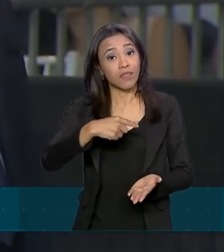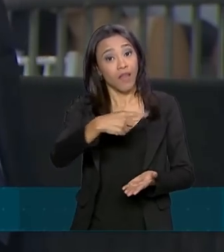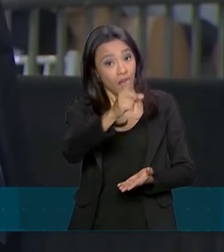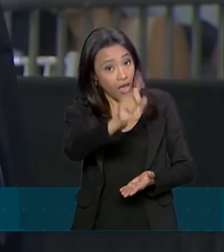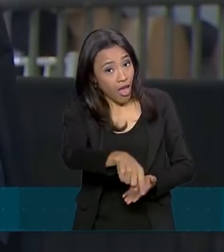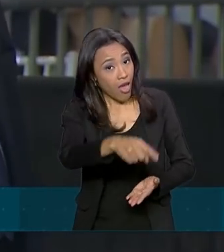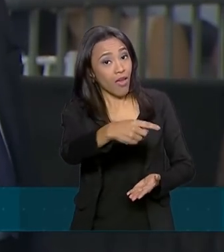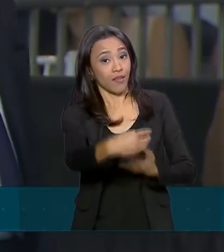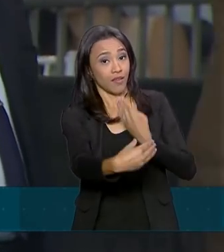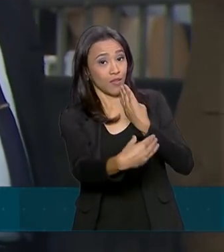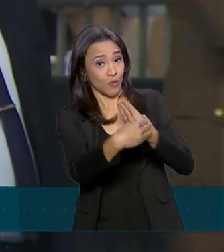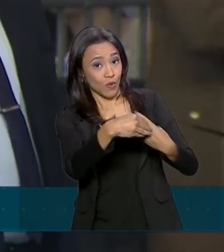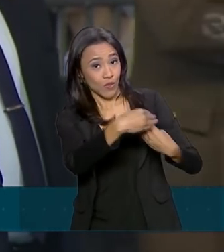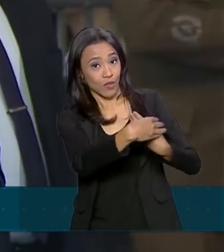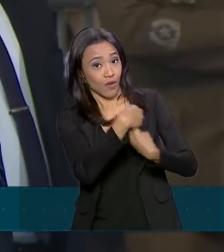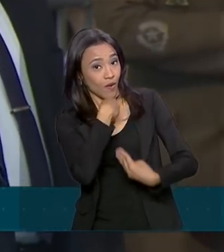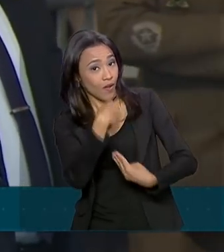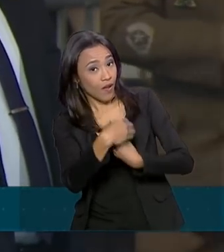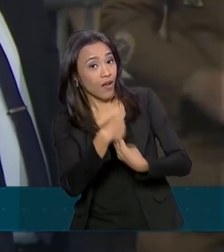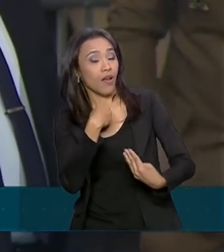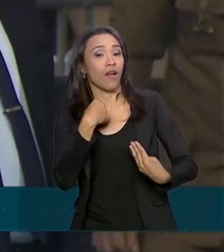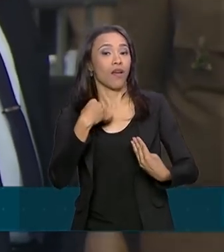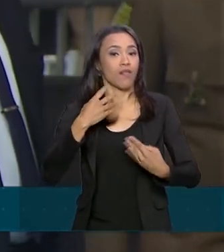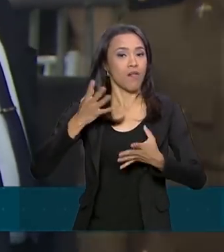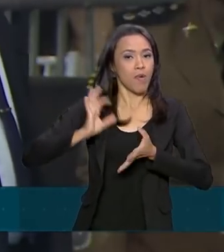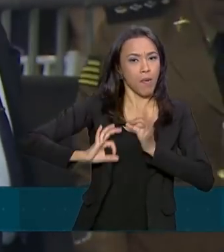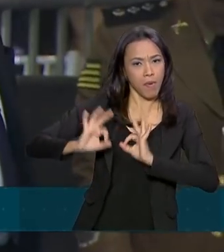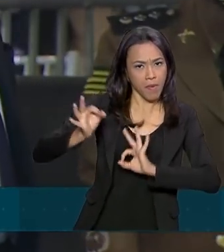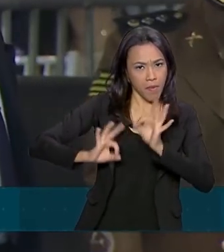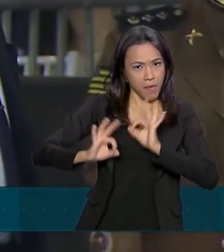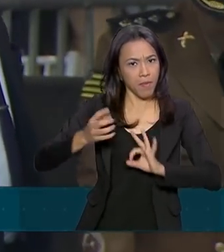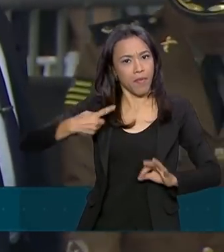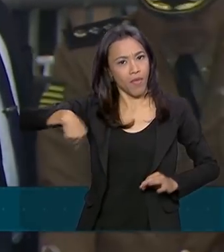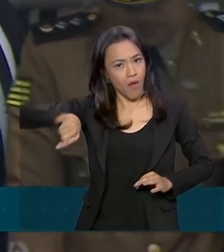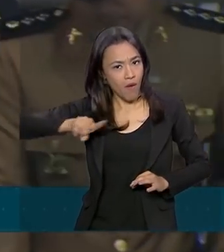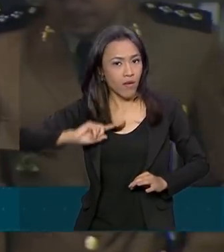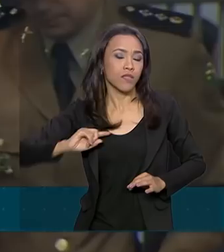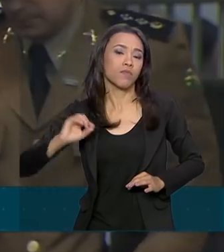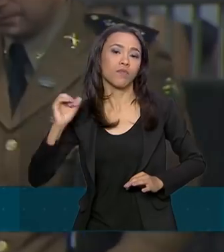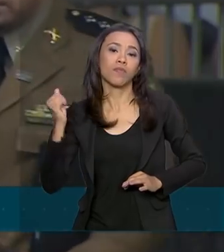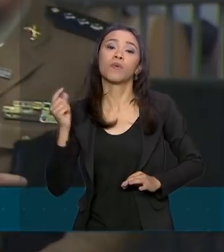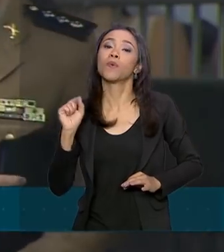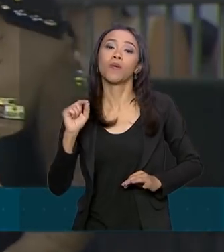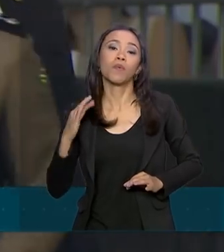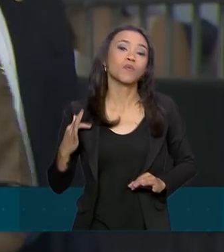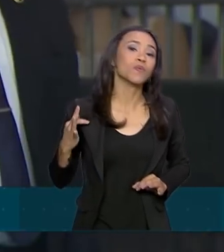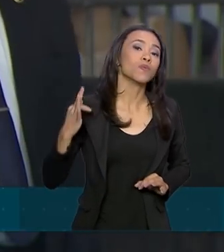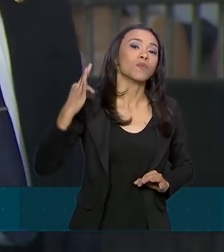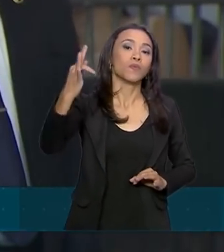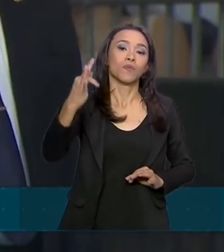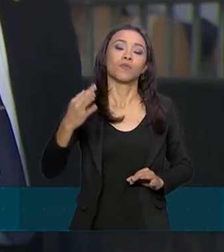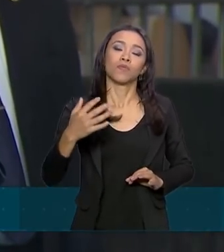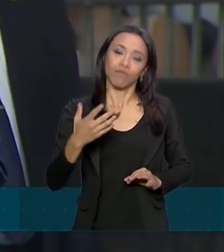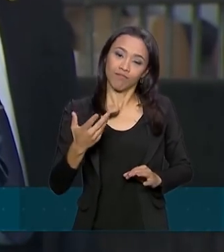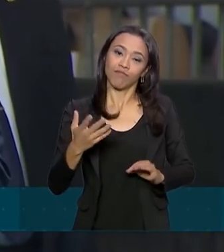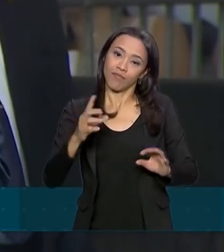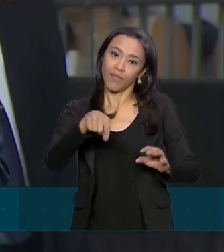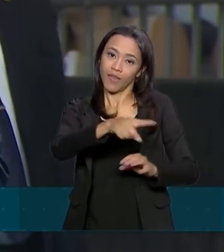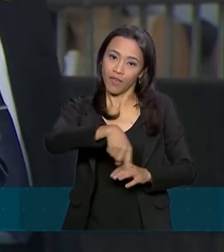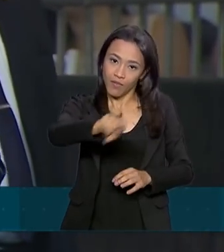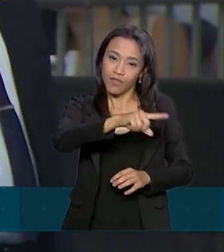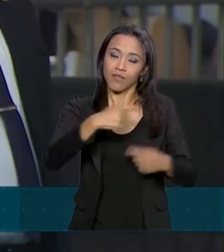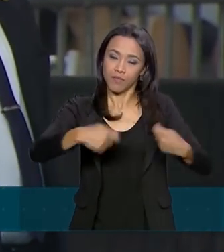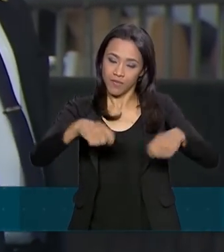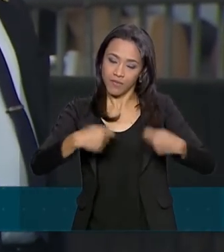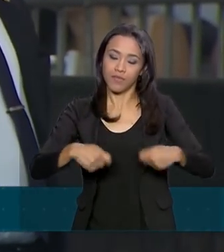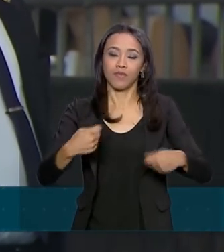conduzem, vocês nos conduzirão para o destino que merece Goiás e que